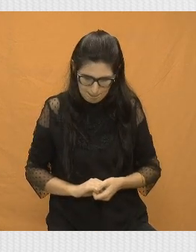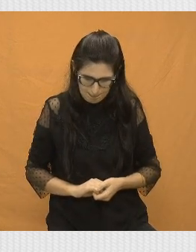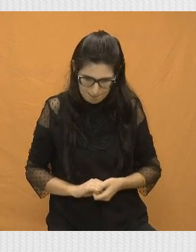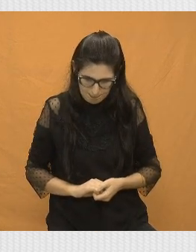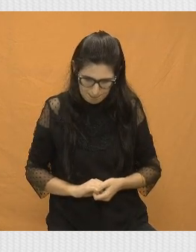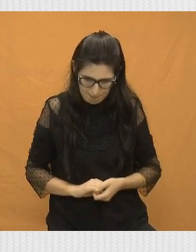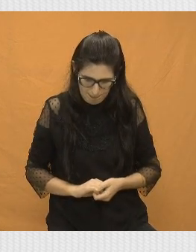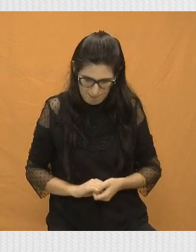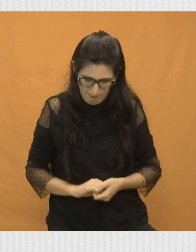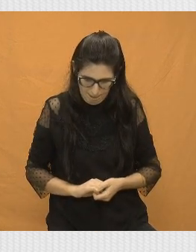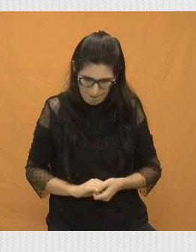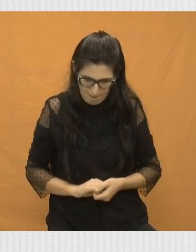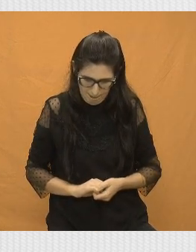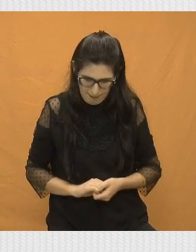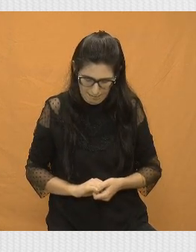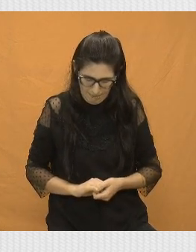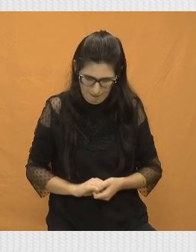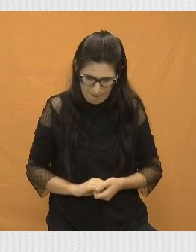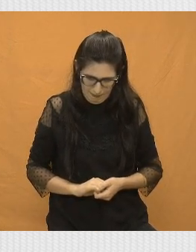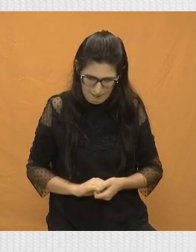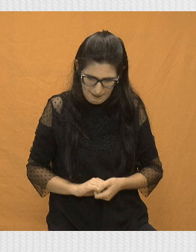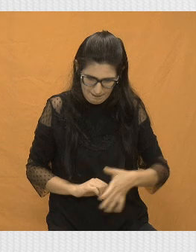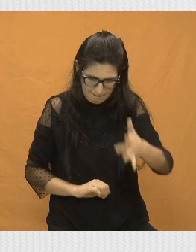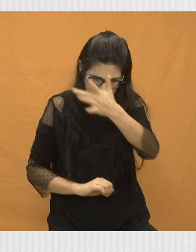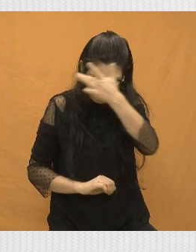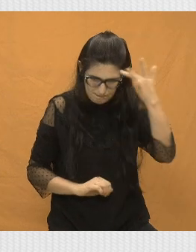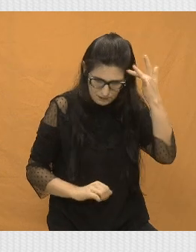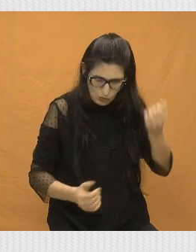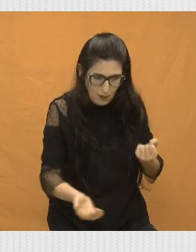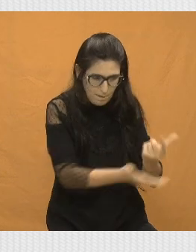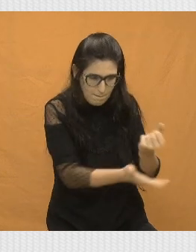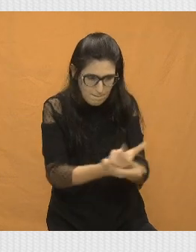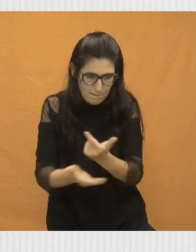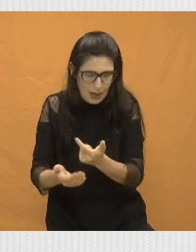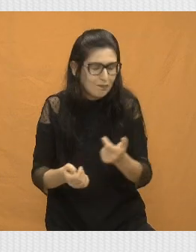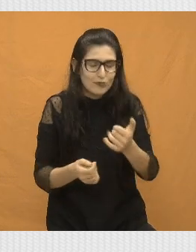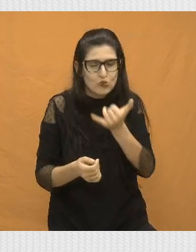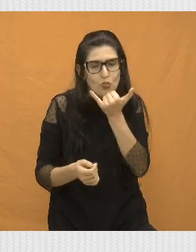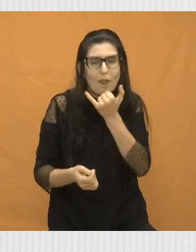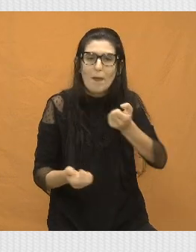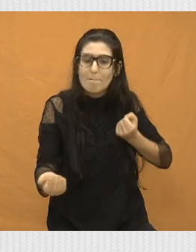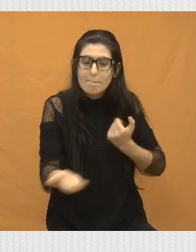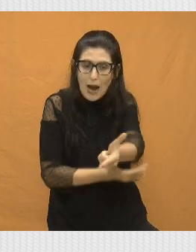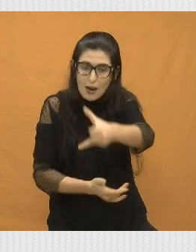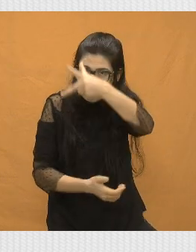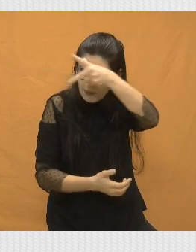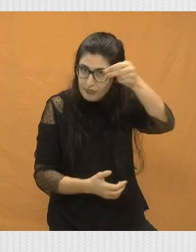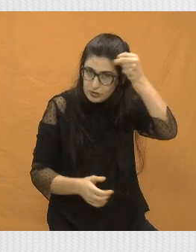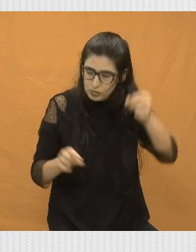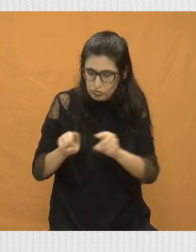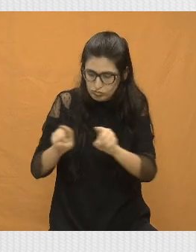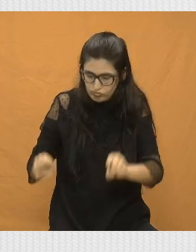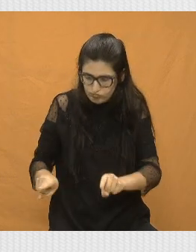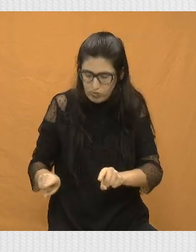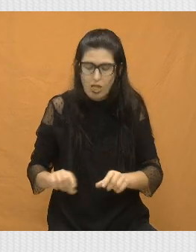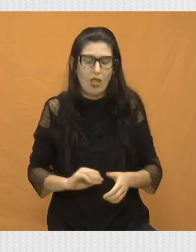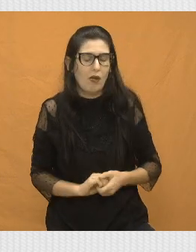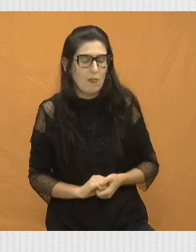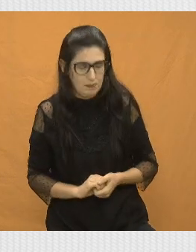podemos organizar, que são as receitas de funcionários e a parte patronal, que é recolhida, né, e é lançada nesse tipo